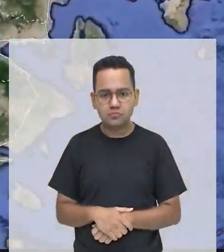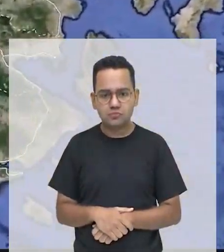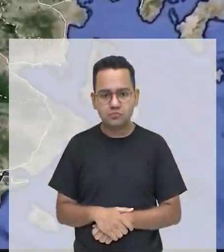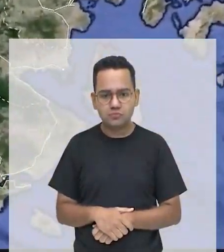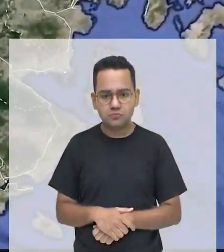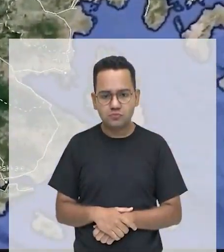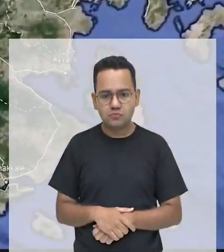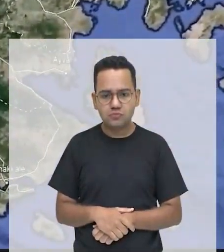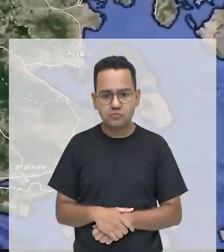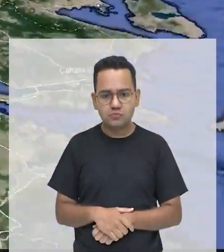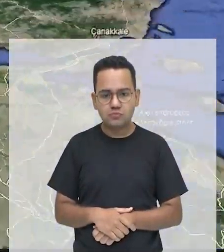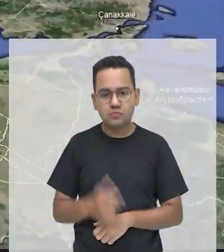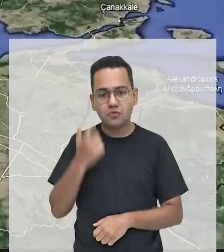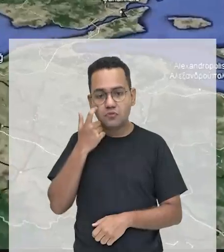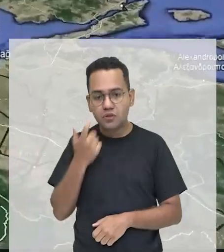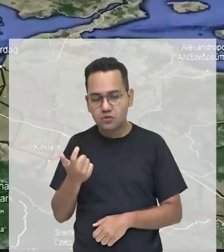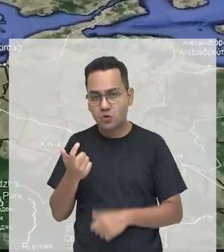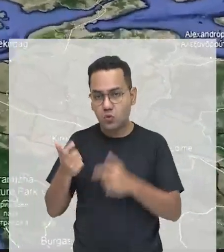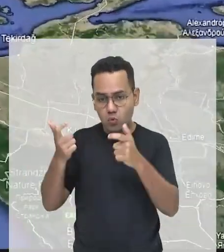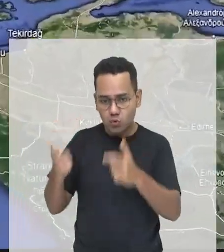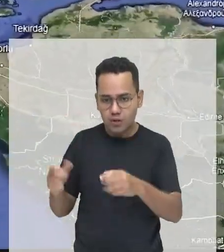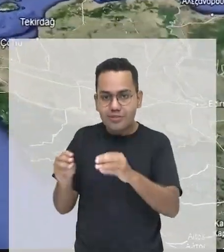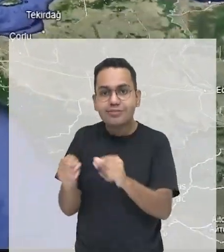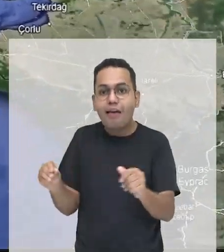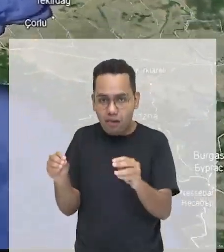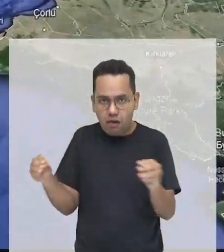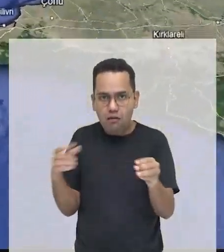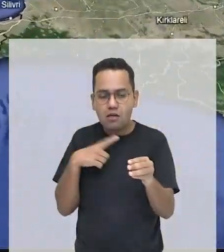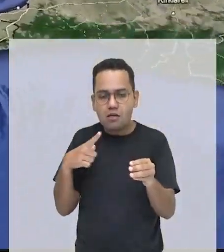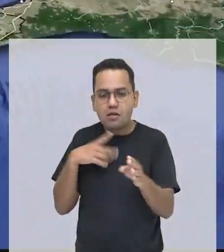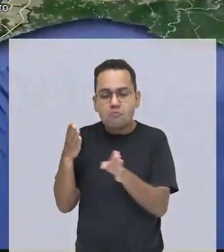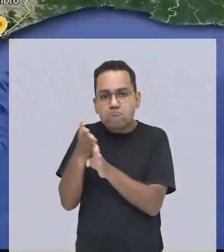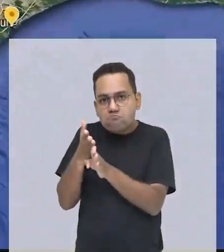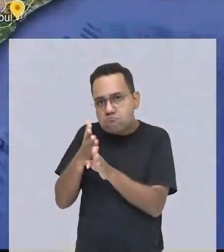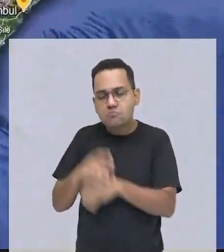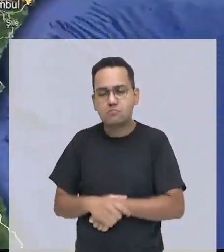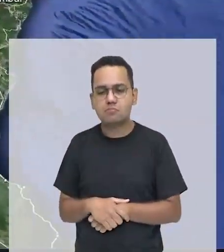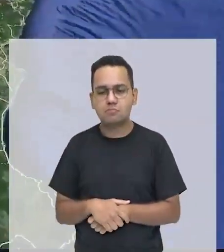melhor no ambiente terrestre ali quais são essas